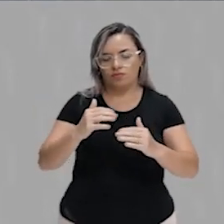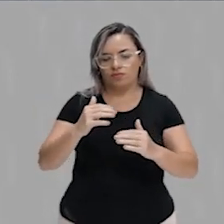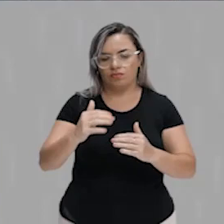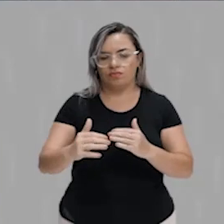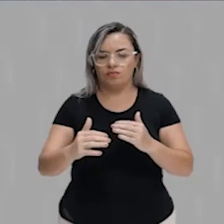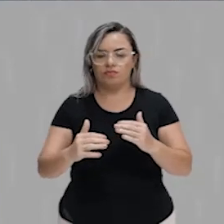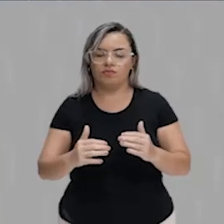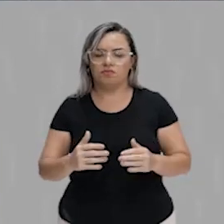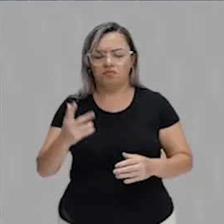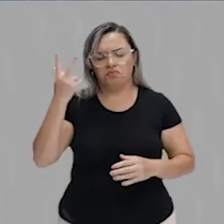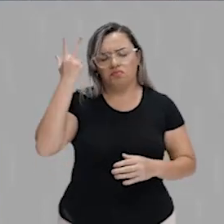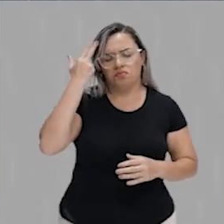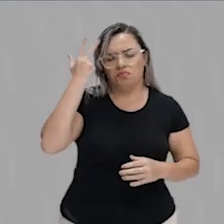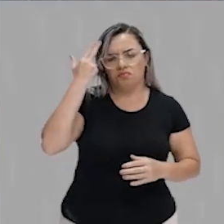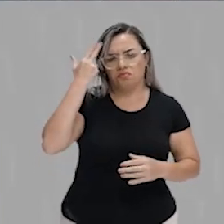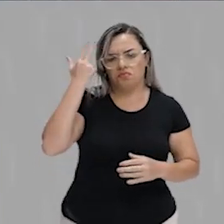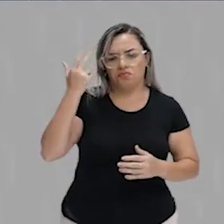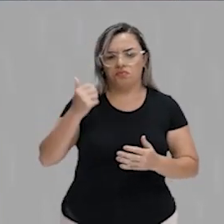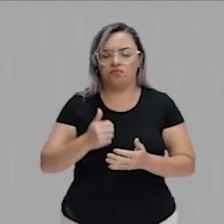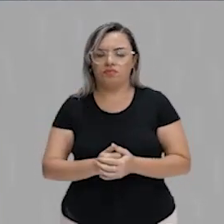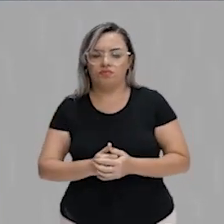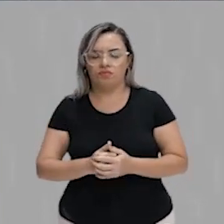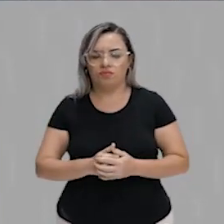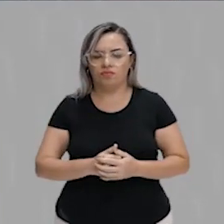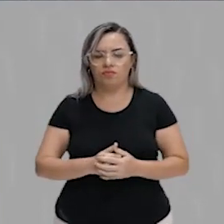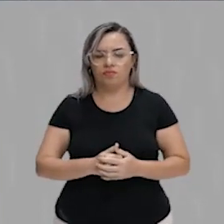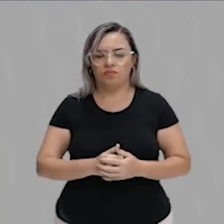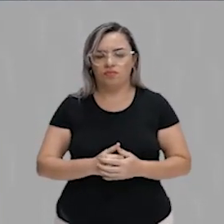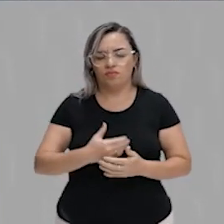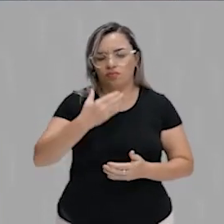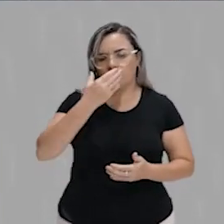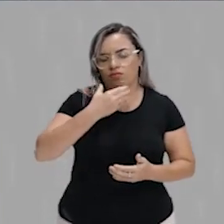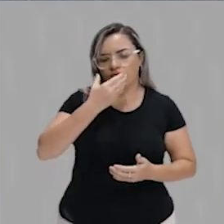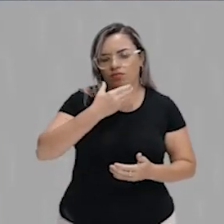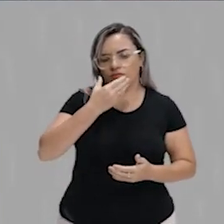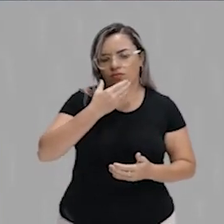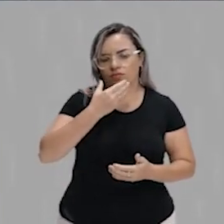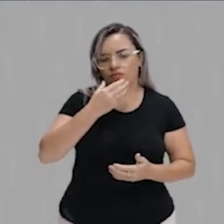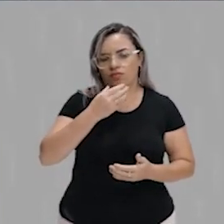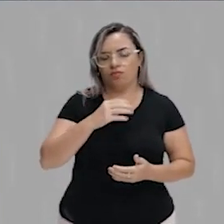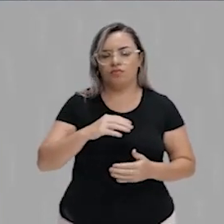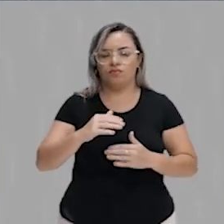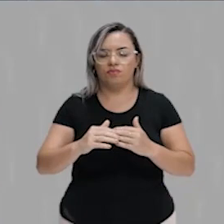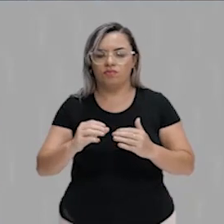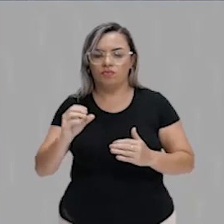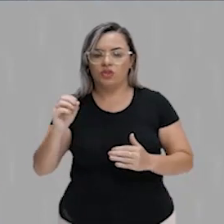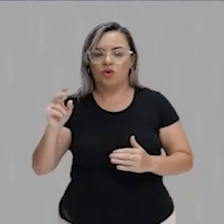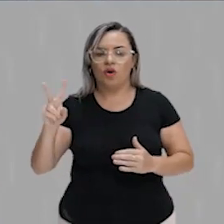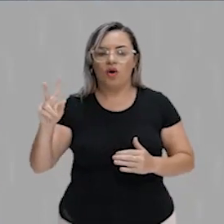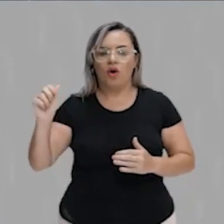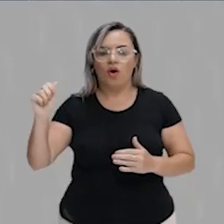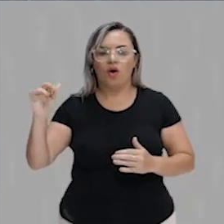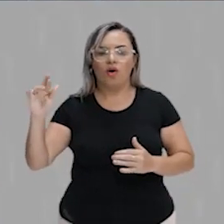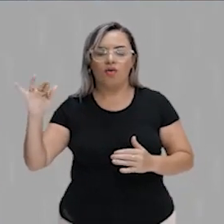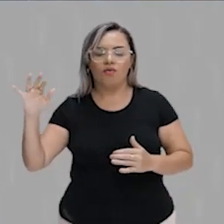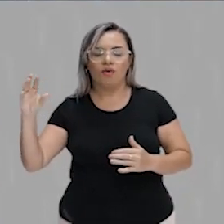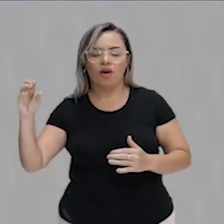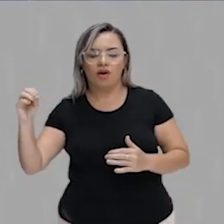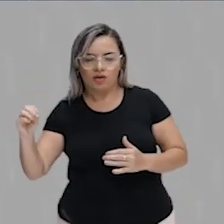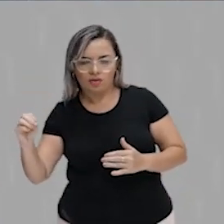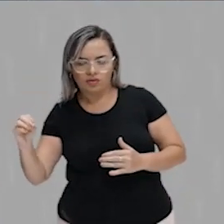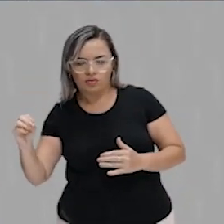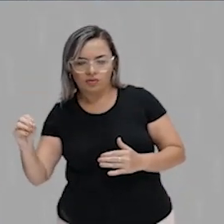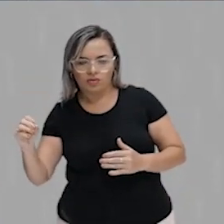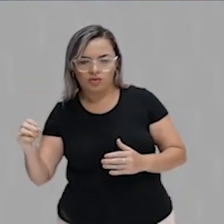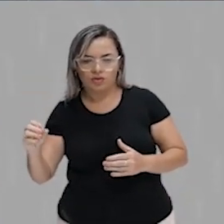do fruto. Normalmente, o fruto ele é o resultado do desenvolvimento de ovários das flores, certo?